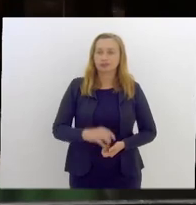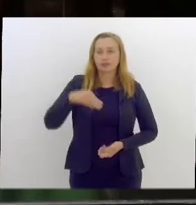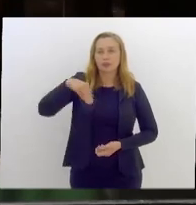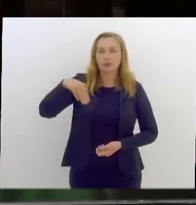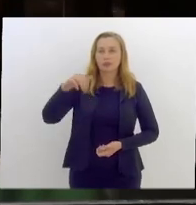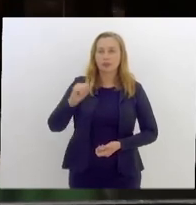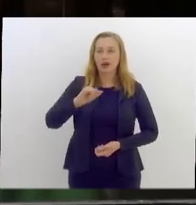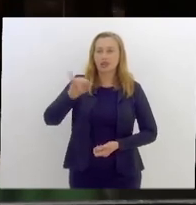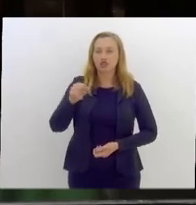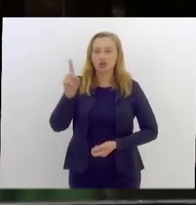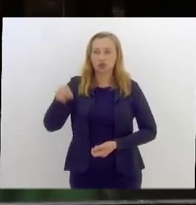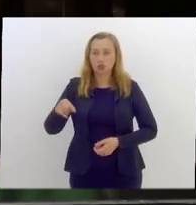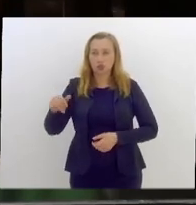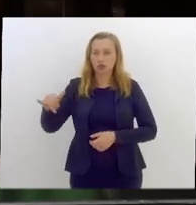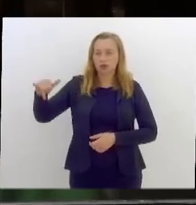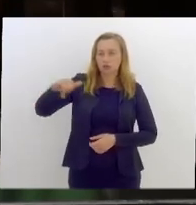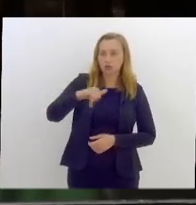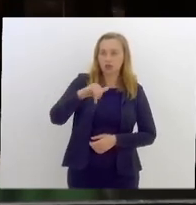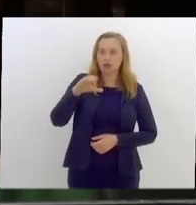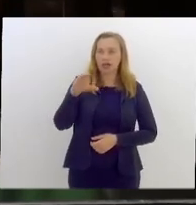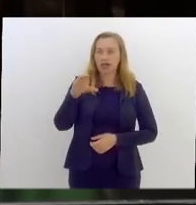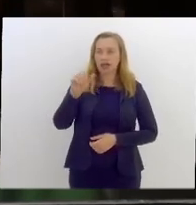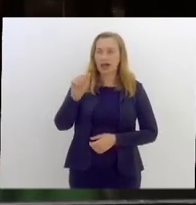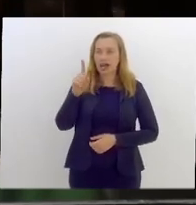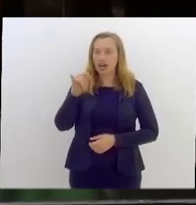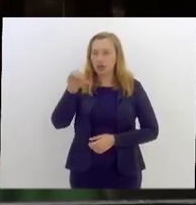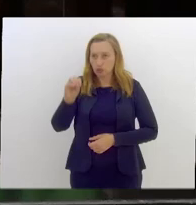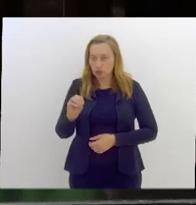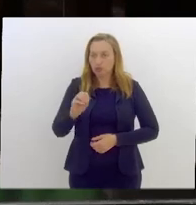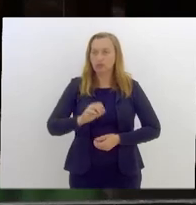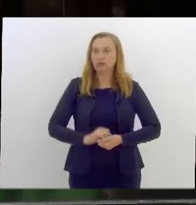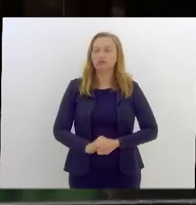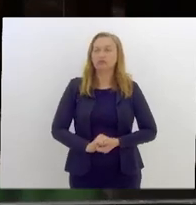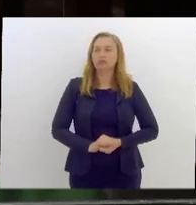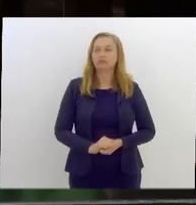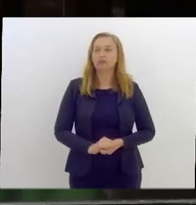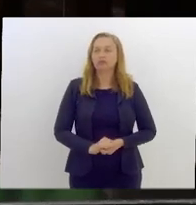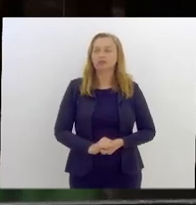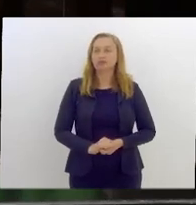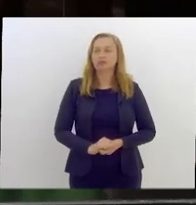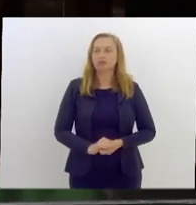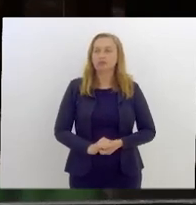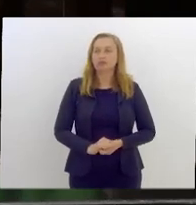Major Aviador Caio Coelho Santana.